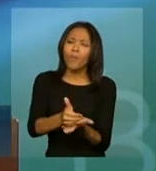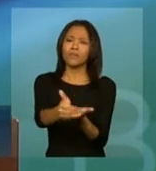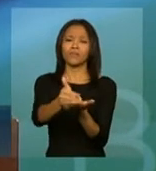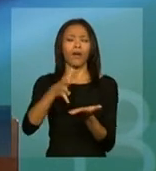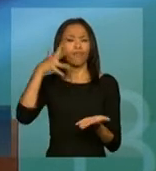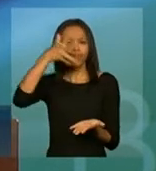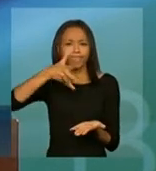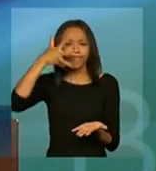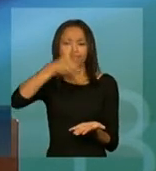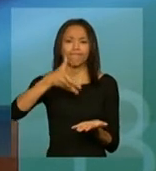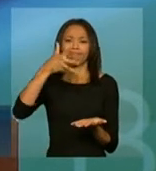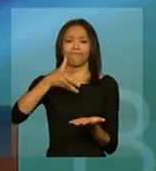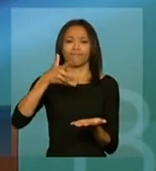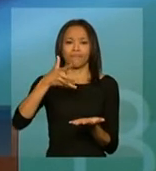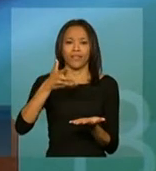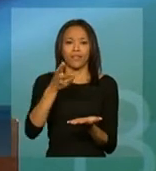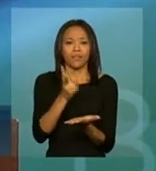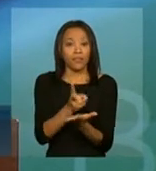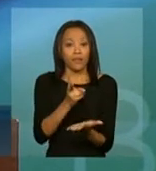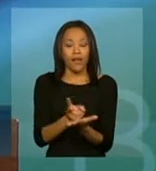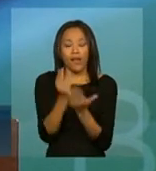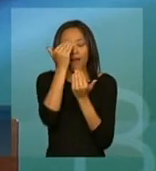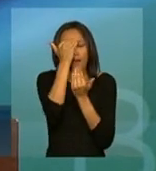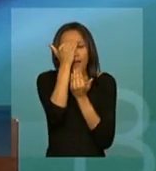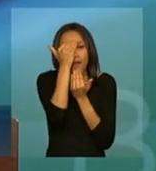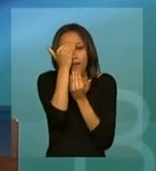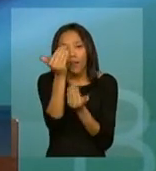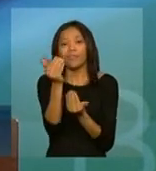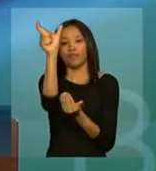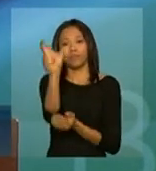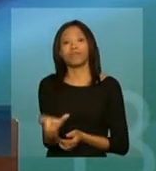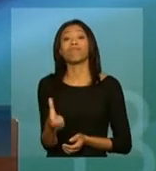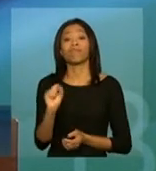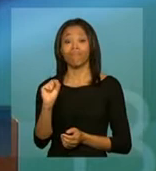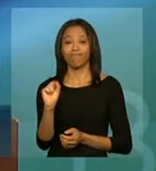pronunciamento agradecendo intensamente à presidenta Dilma.